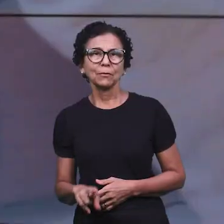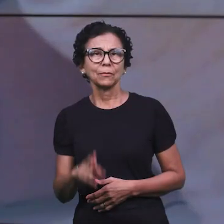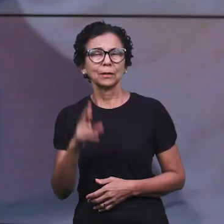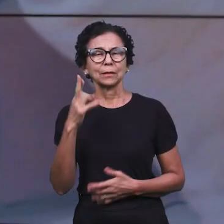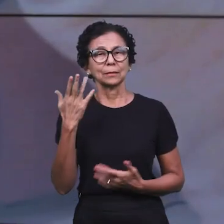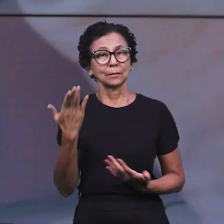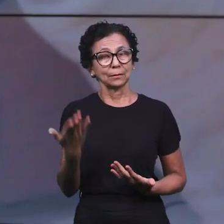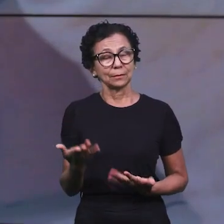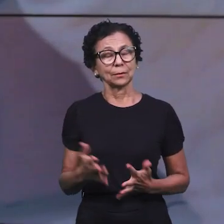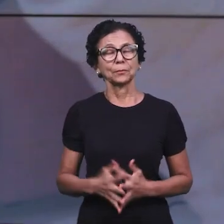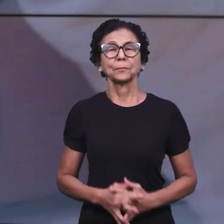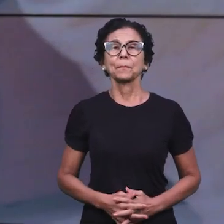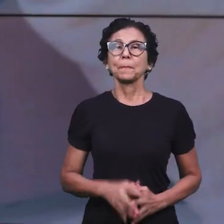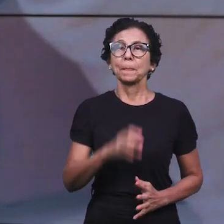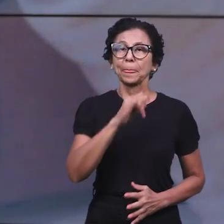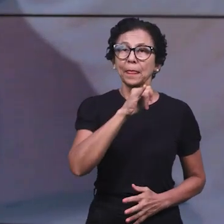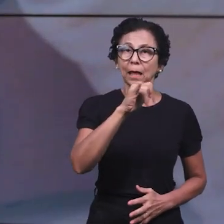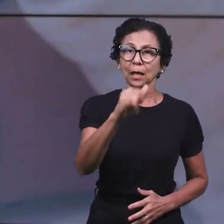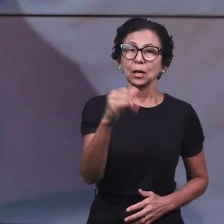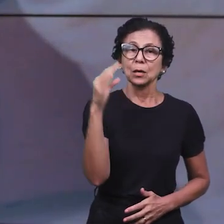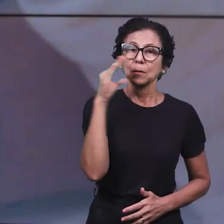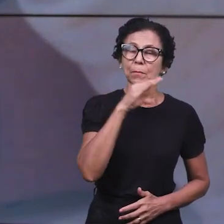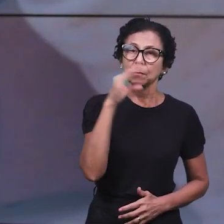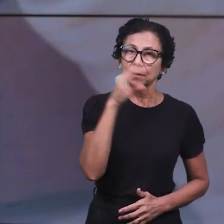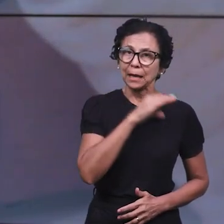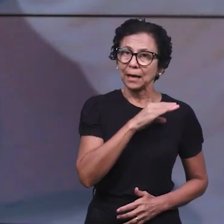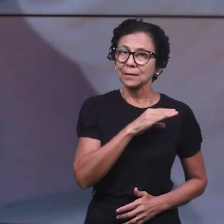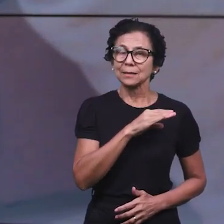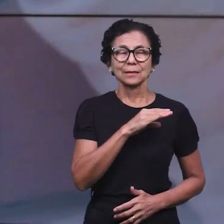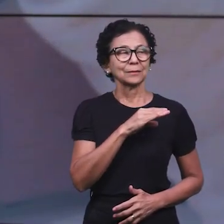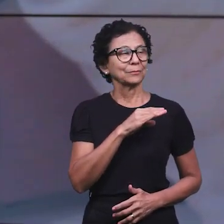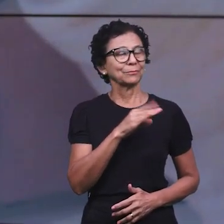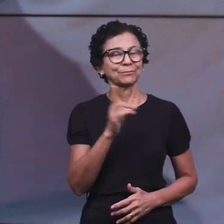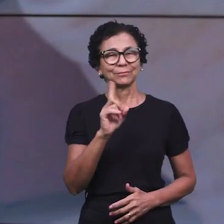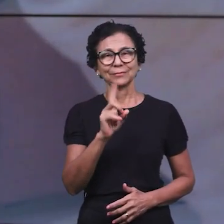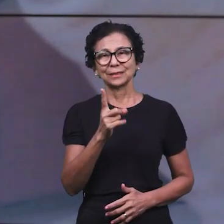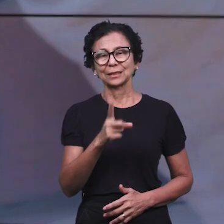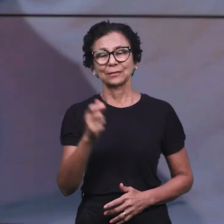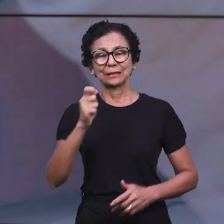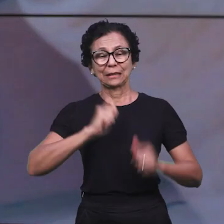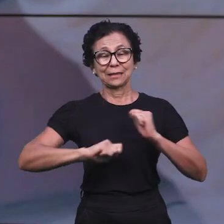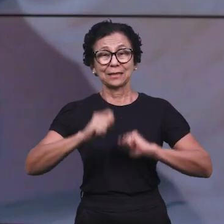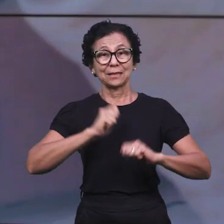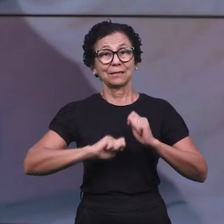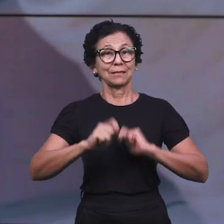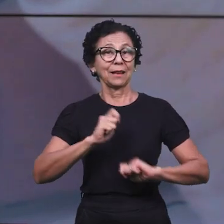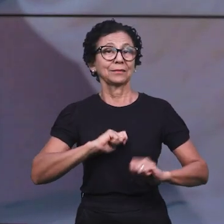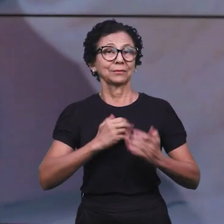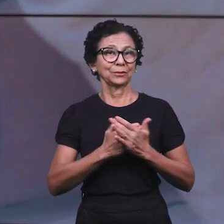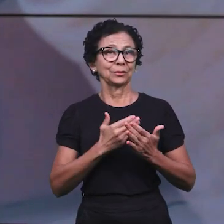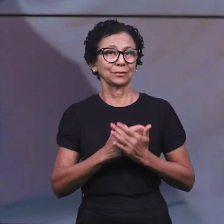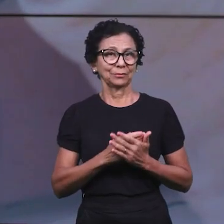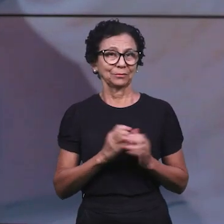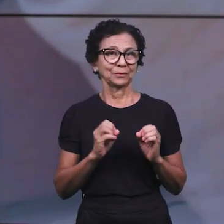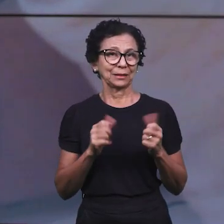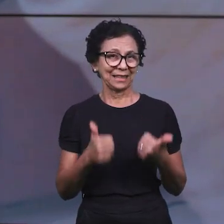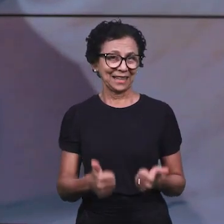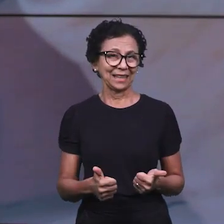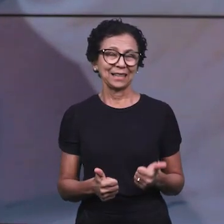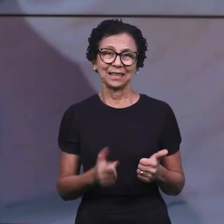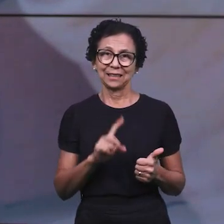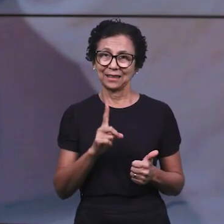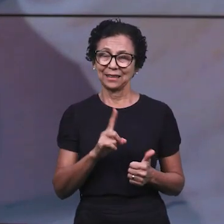alerta para você. Pressa é algo que vai te atrapalhar, vai te trazer ansiedade nos estudos, tá bom? Então,